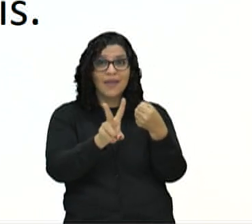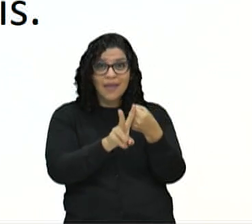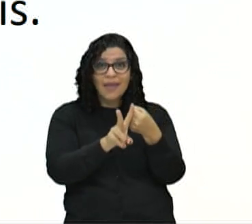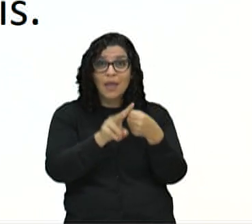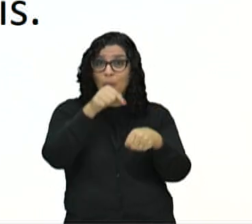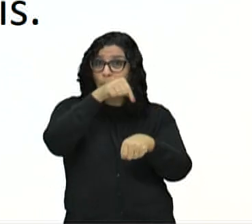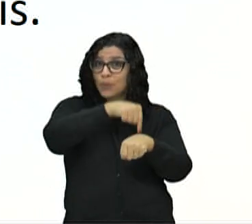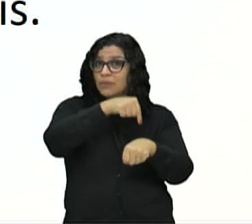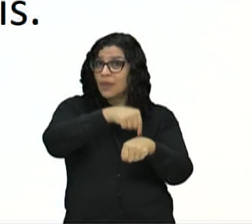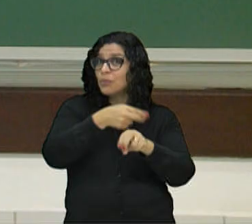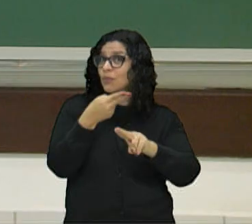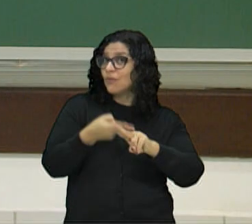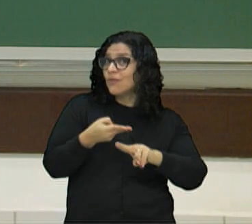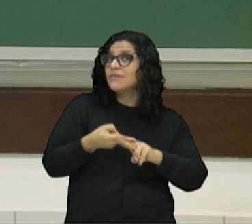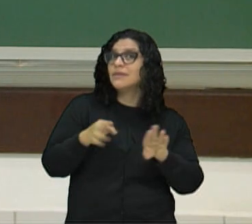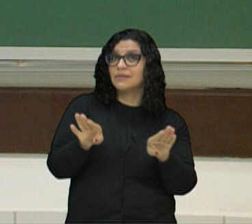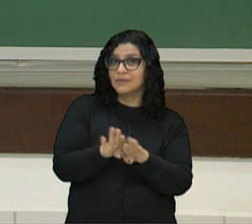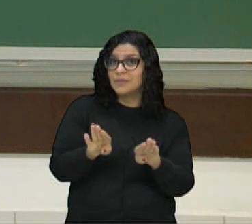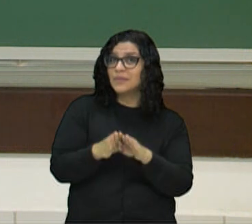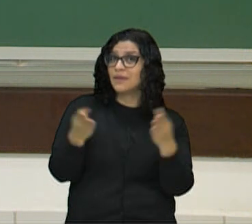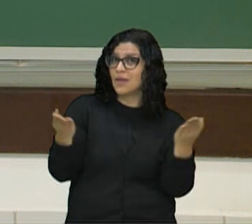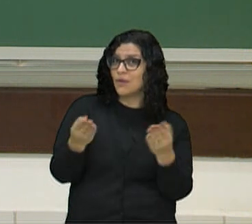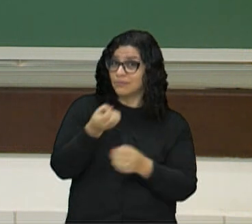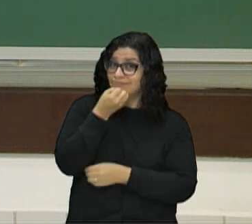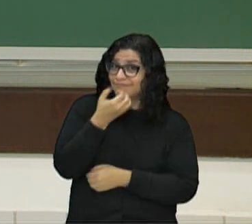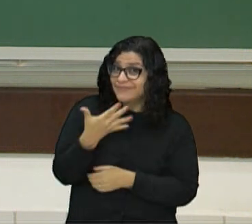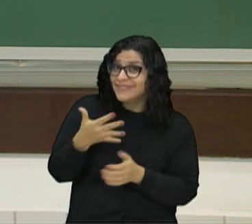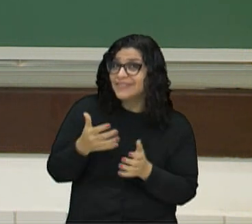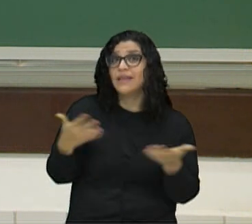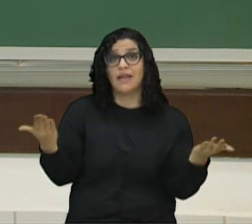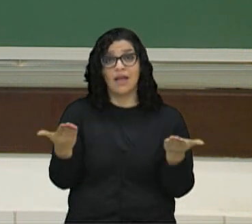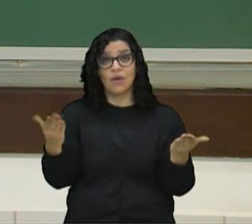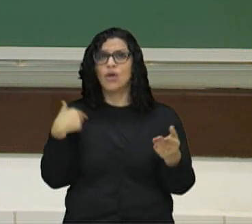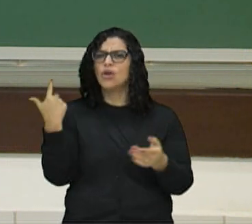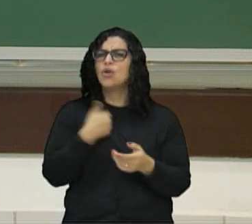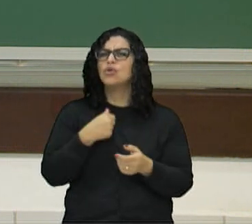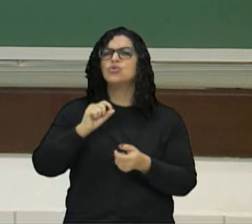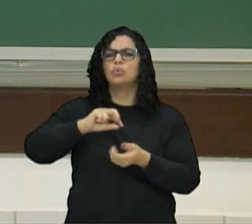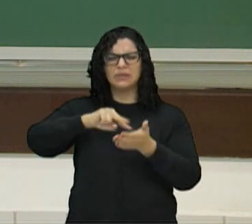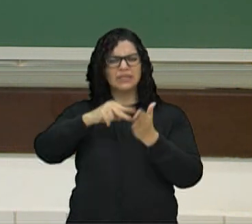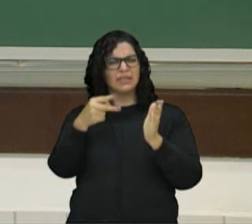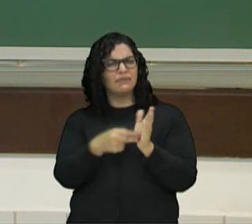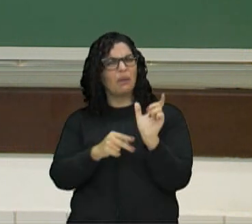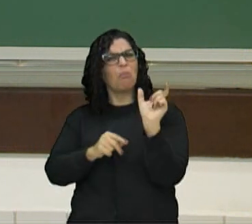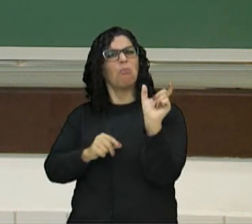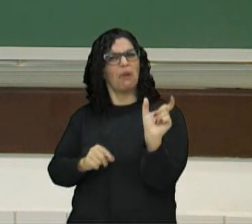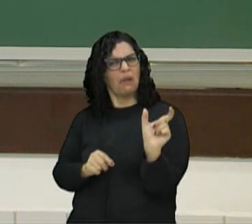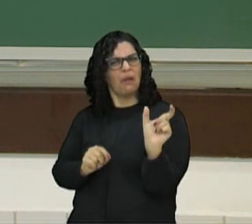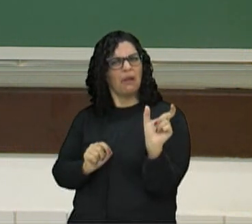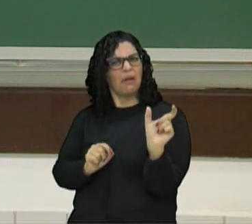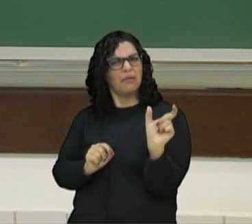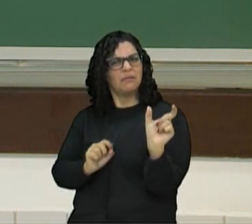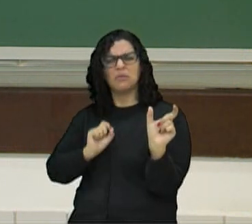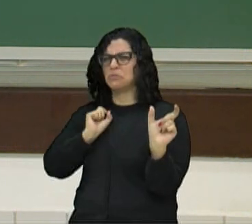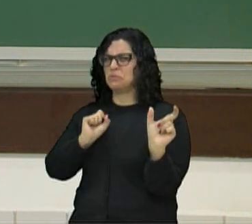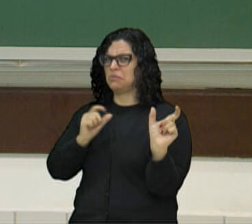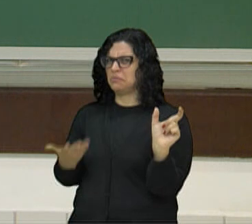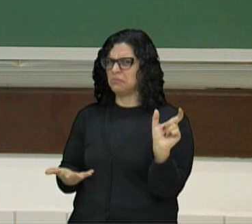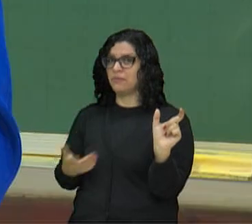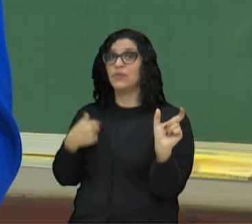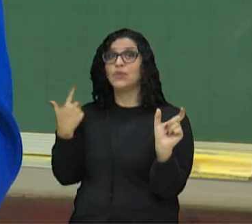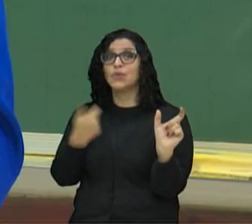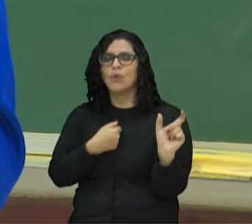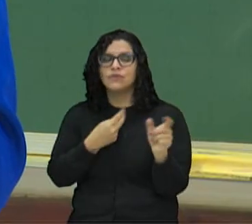dos tempos verbais. Muito bem, galera. Inferir o sentido de palavras, professora? Sim, nós